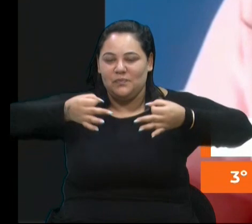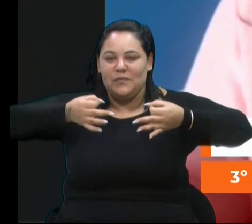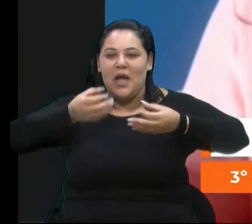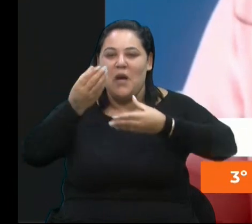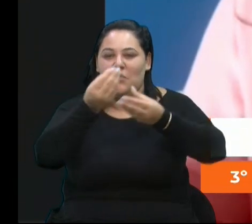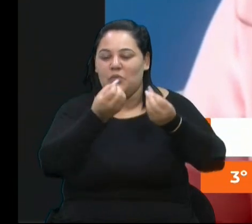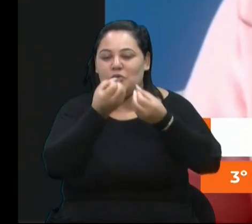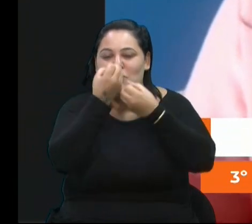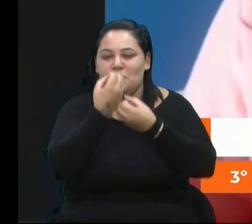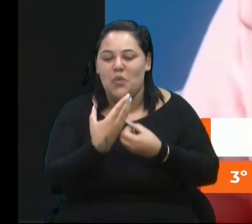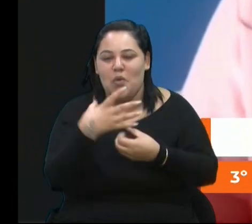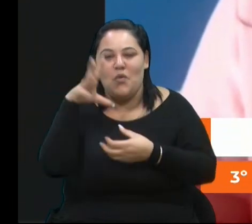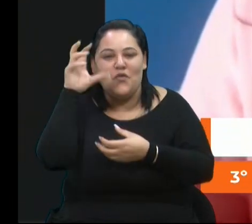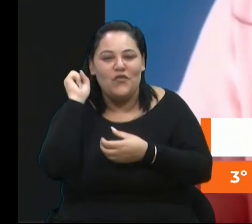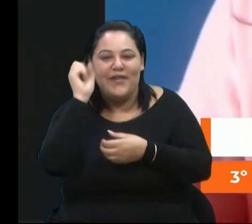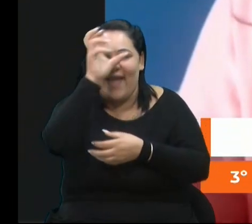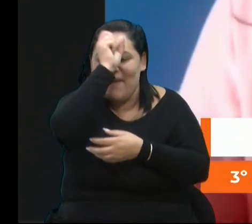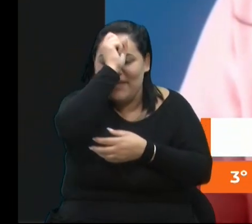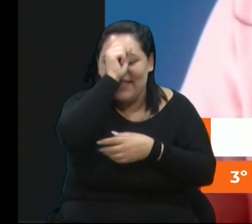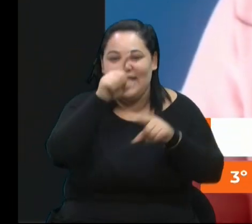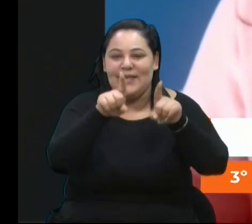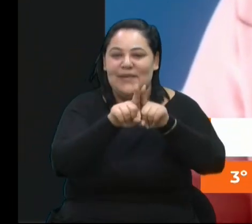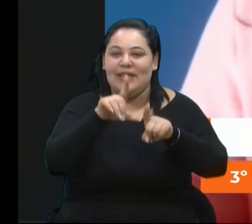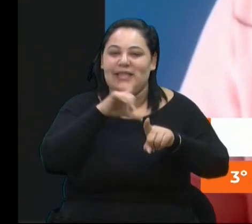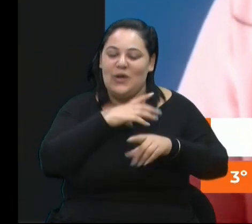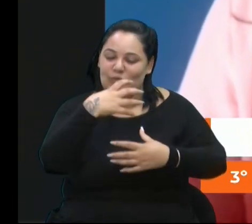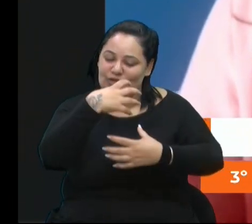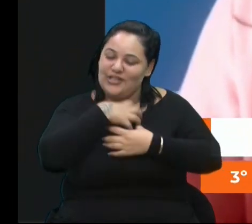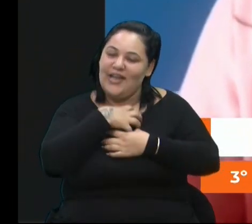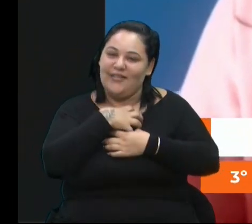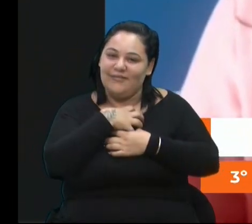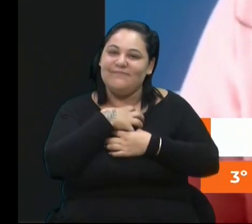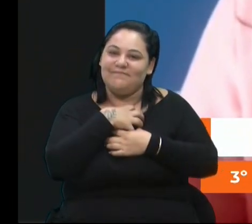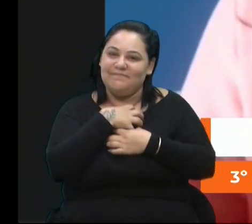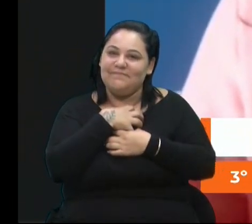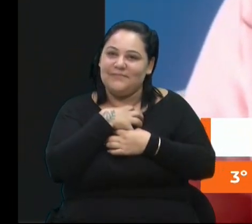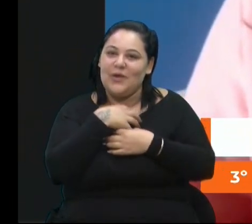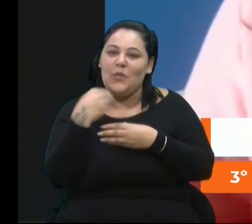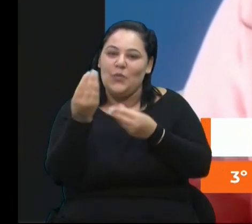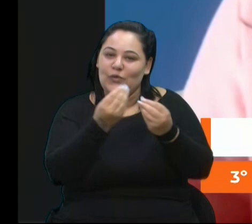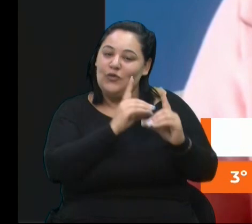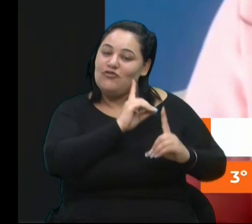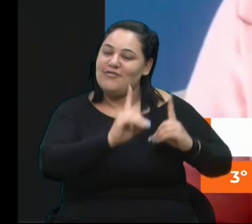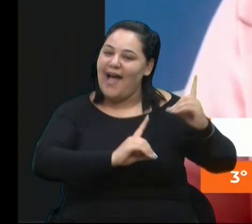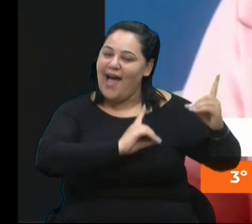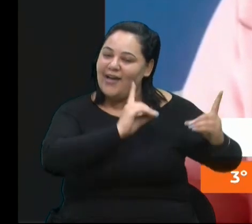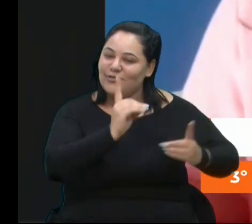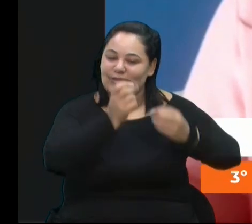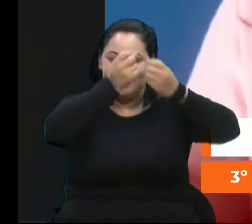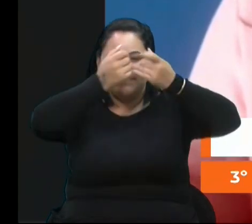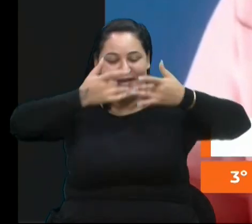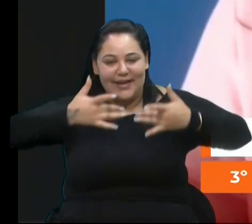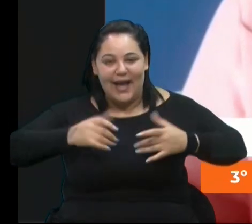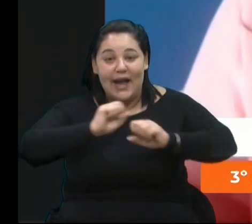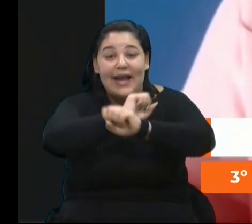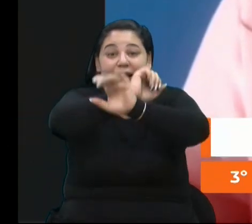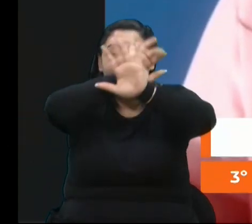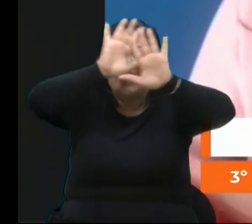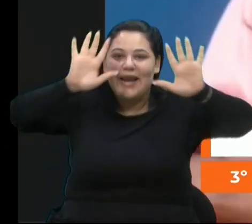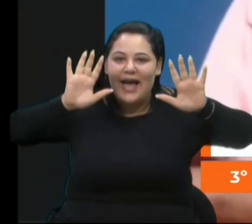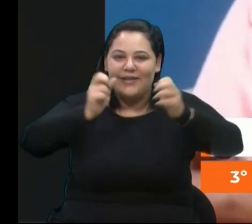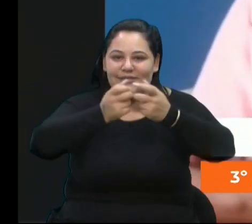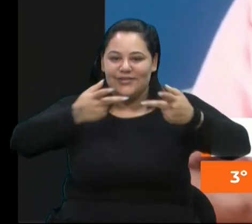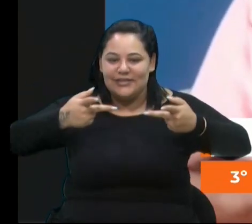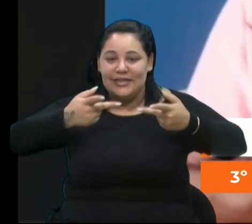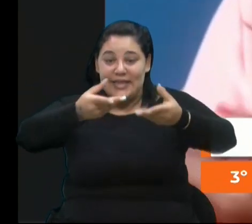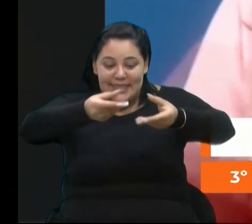ouvir, de aprender. Tem uma forma, inclusive, além de tudo, né, muito didática de nos explicar, muito clara, que dá